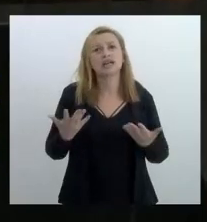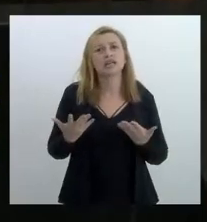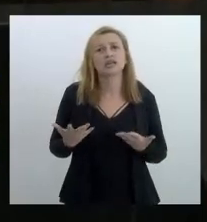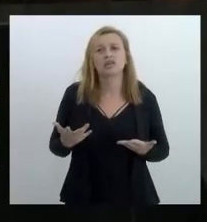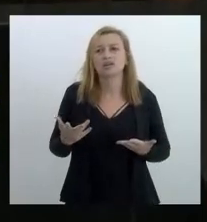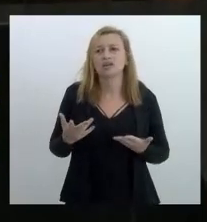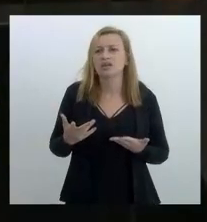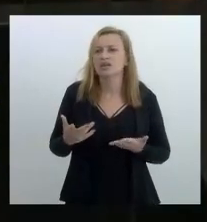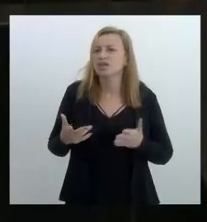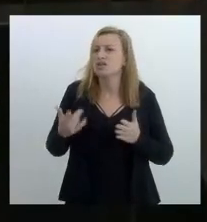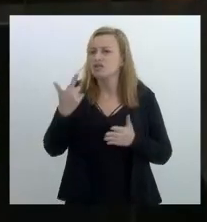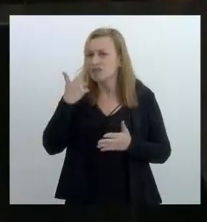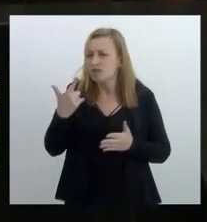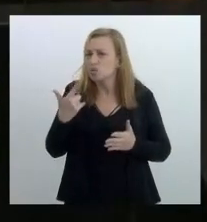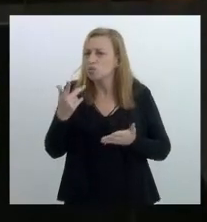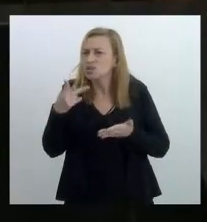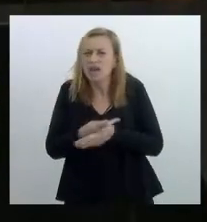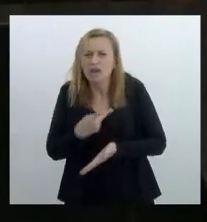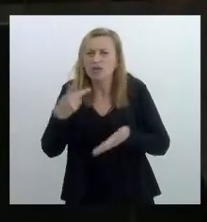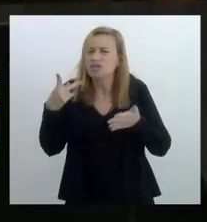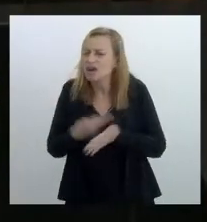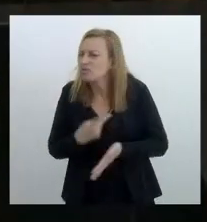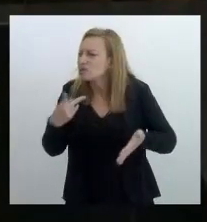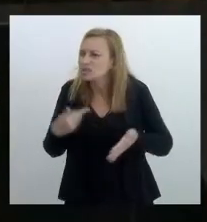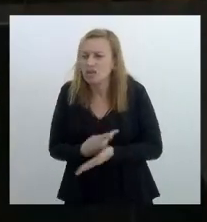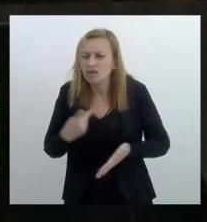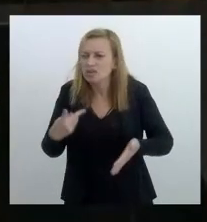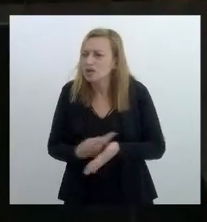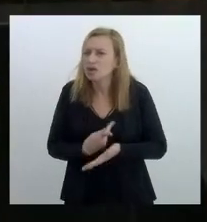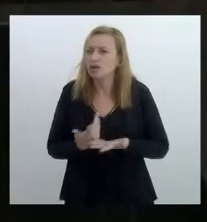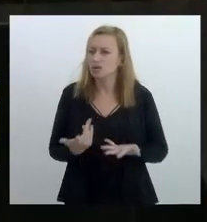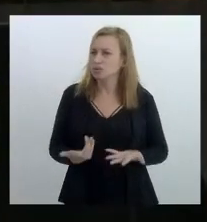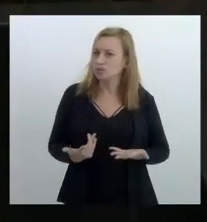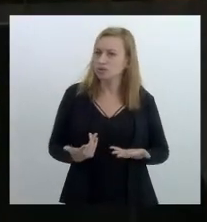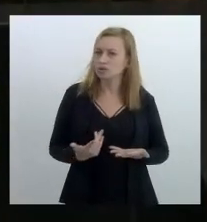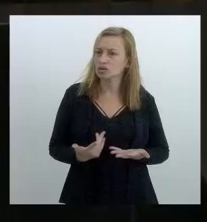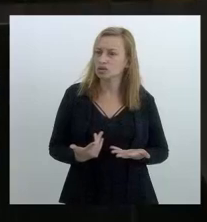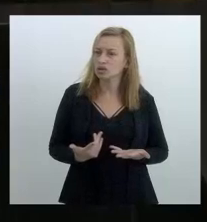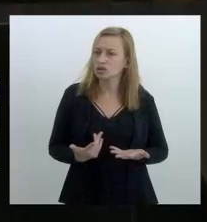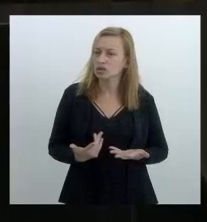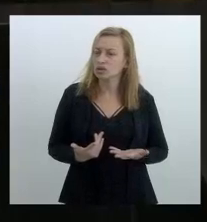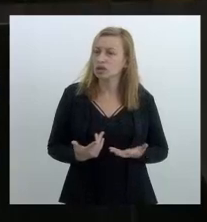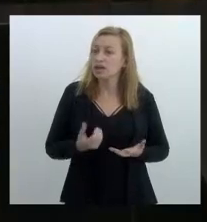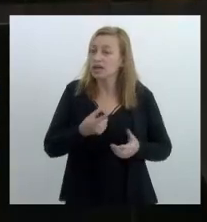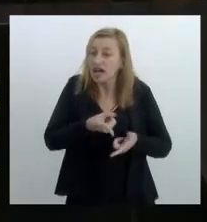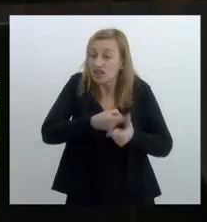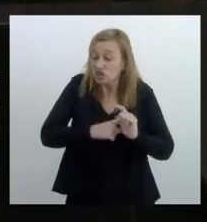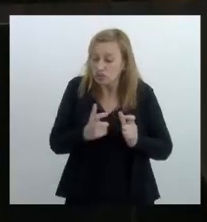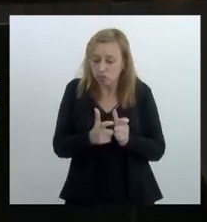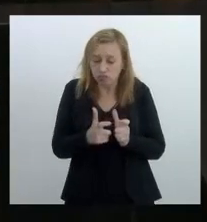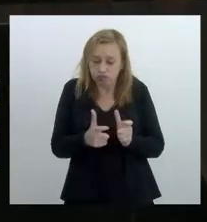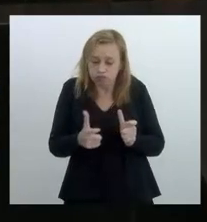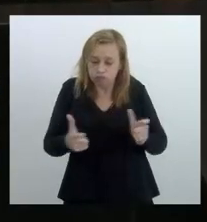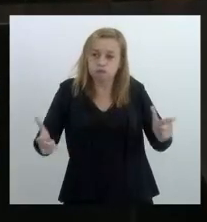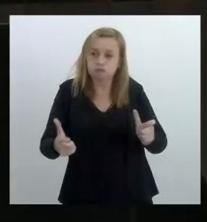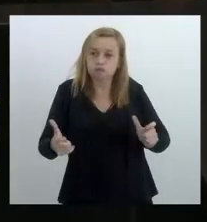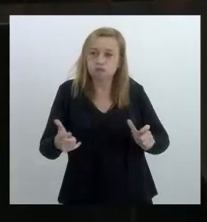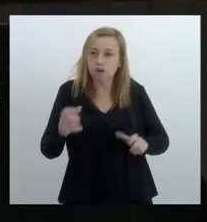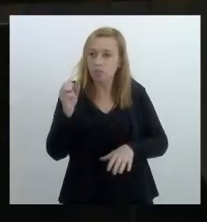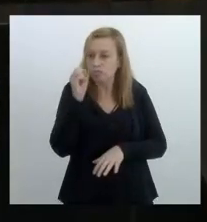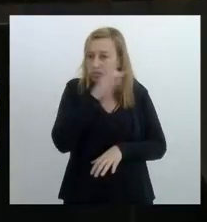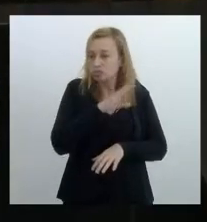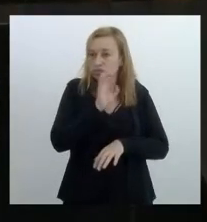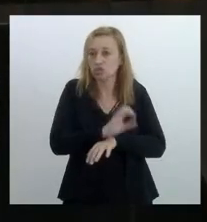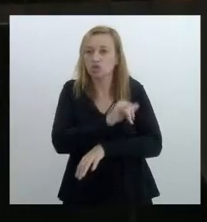de ilegalidades, atrás de ilegalidades, que se conformou um endividamento absurdo do Estado do Rio de